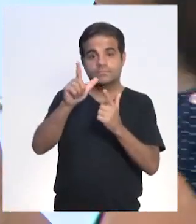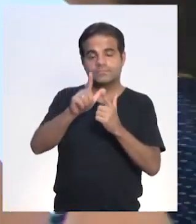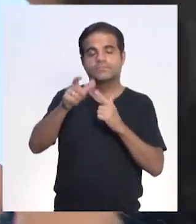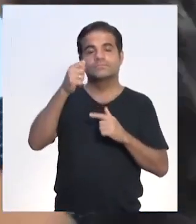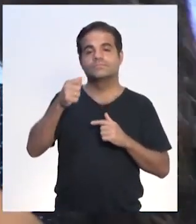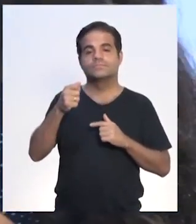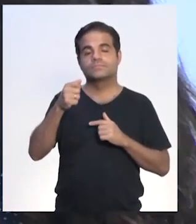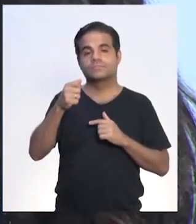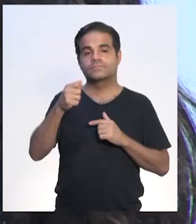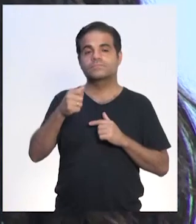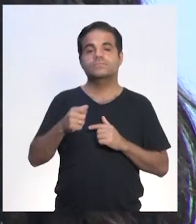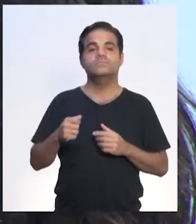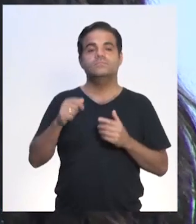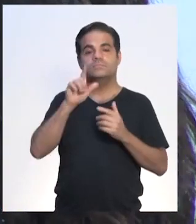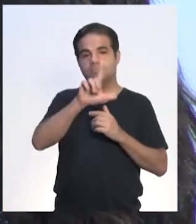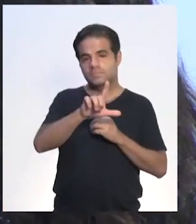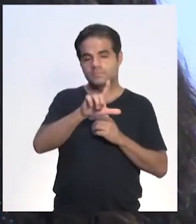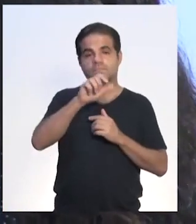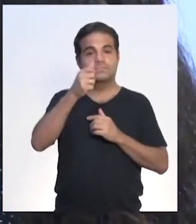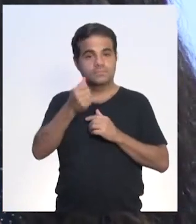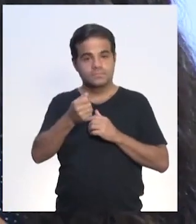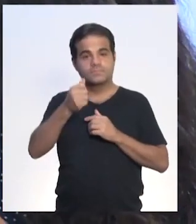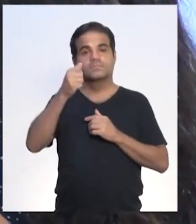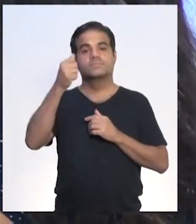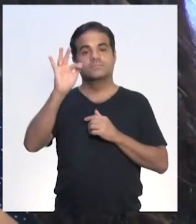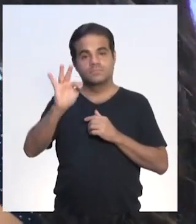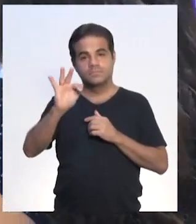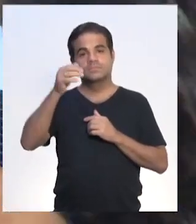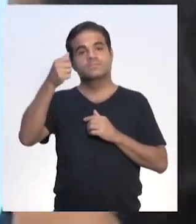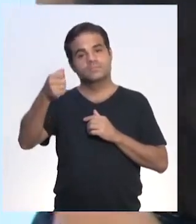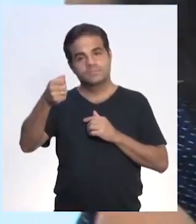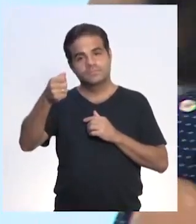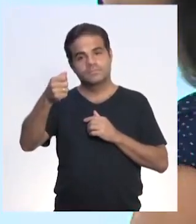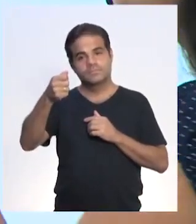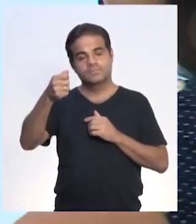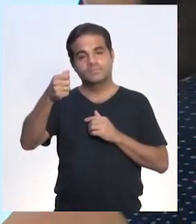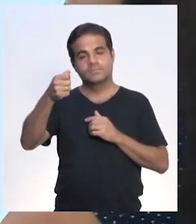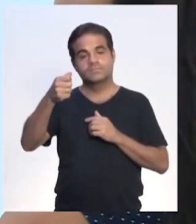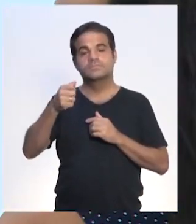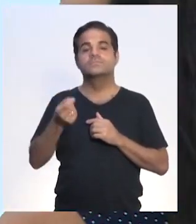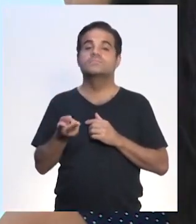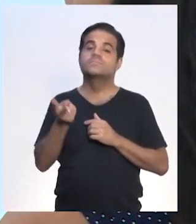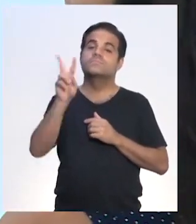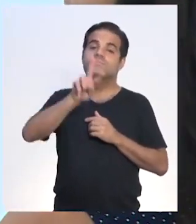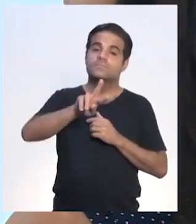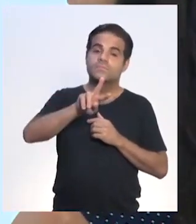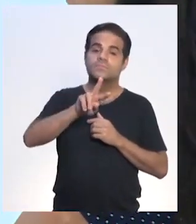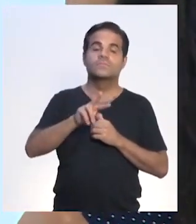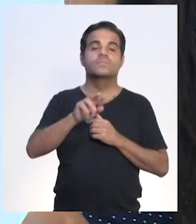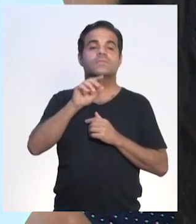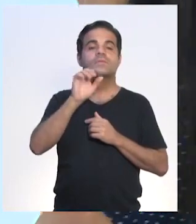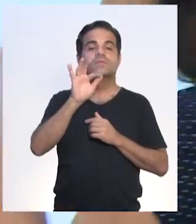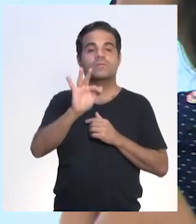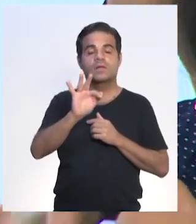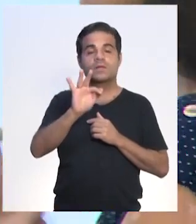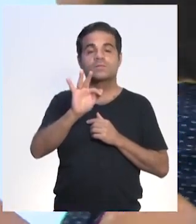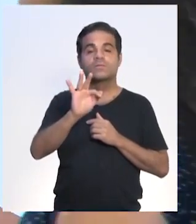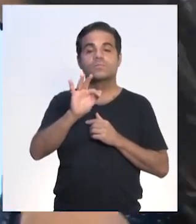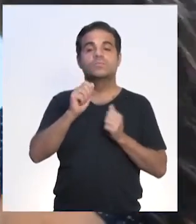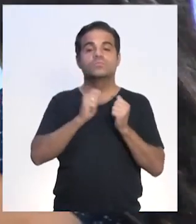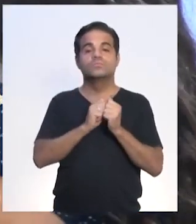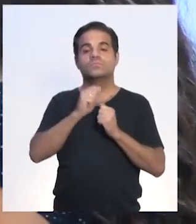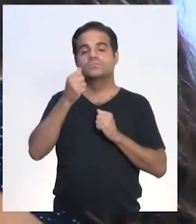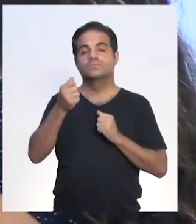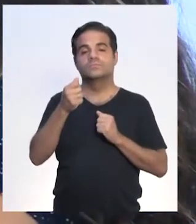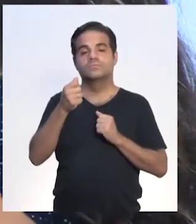A. Então, eu vou ter L, A, F, A. E vou trocar o F com o